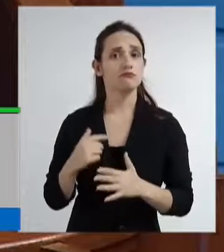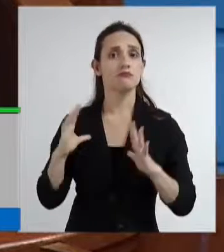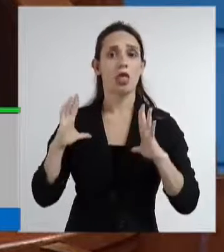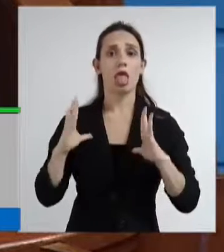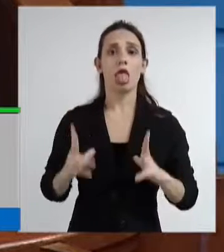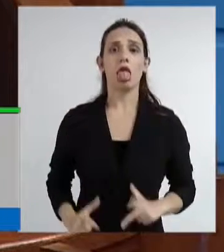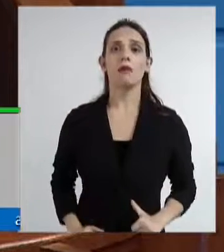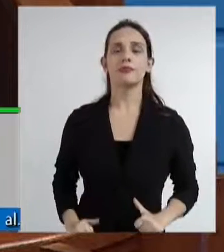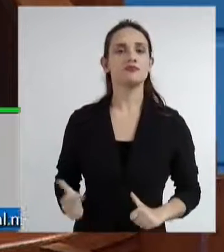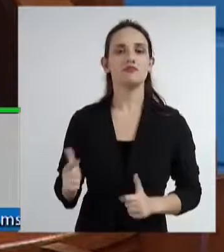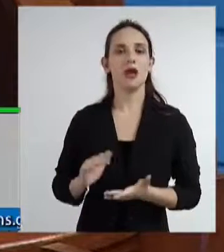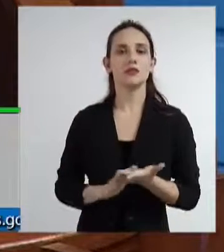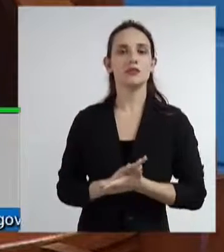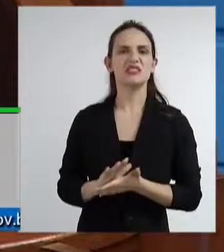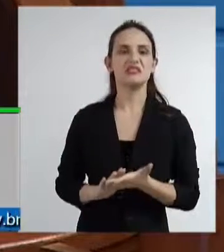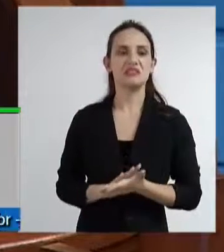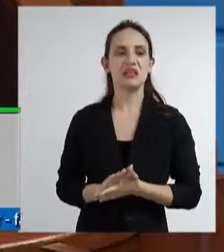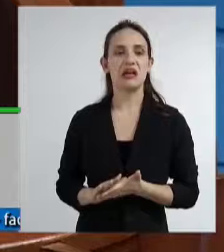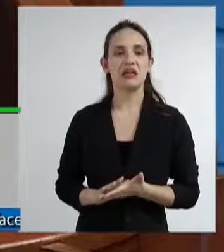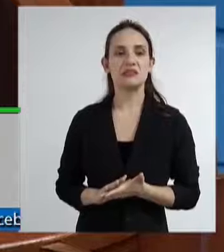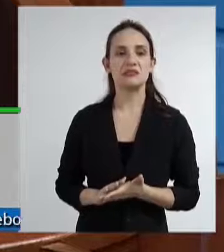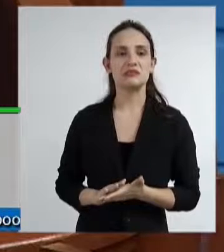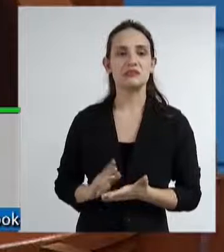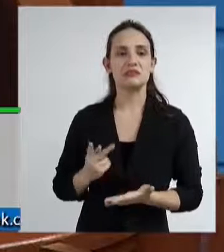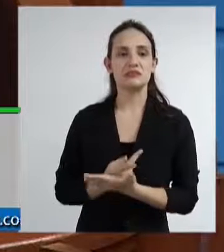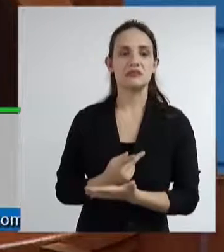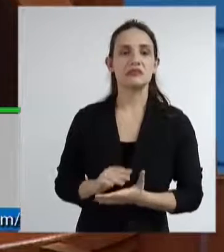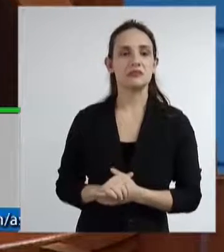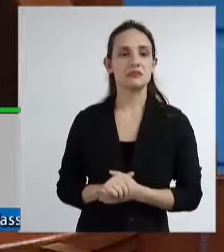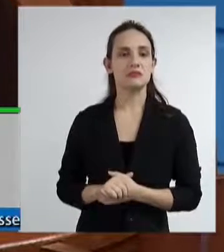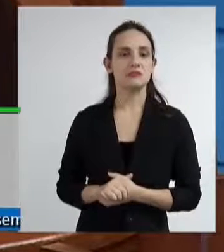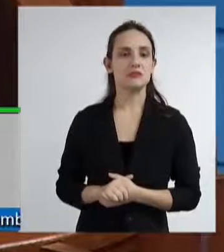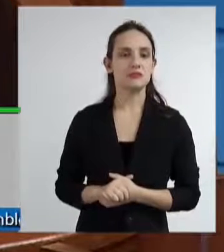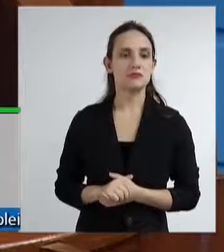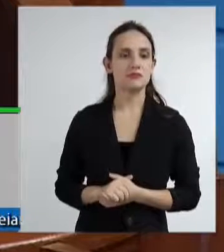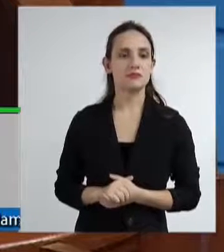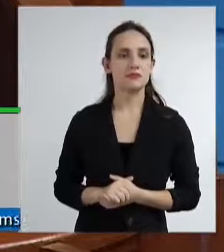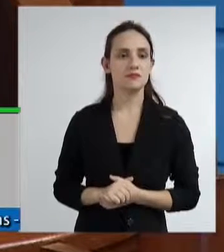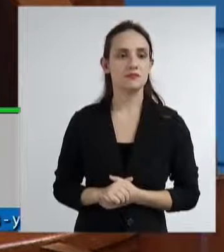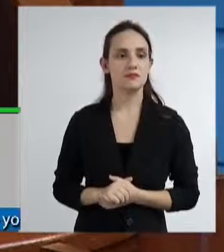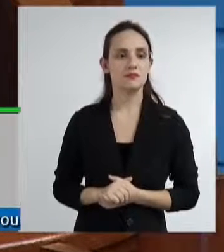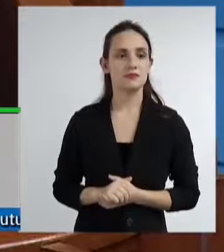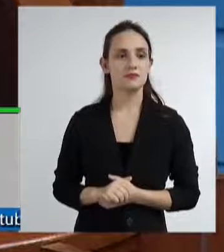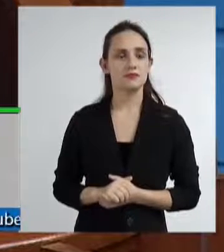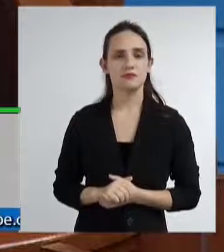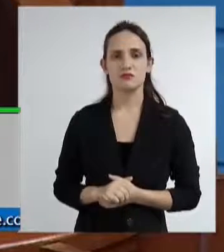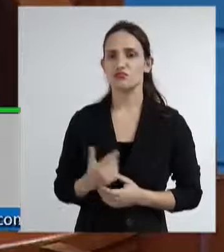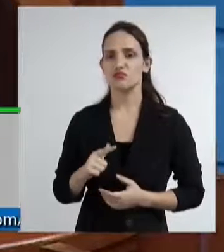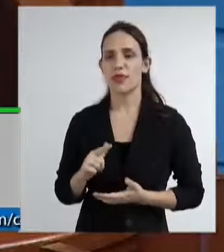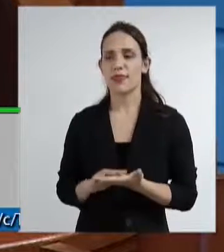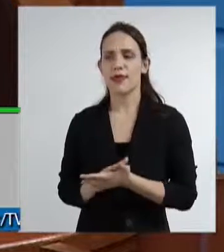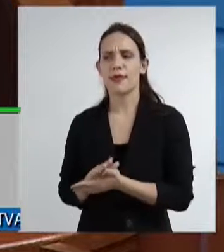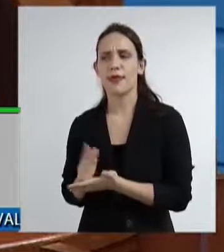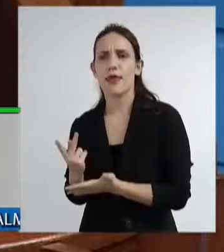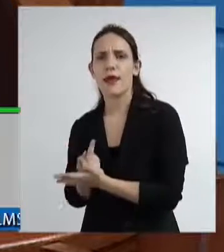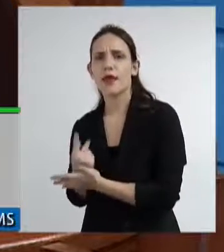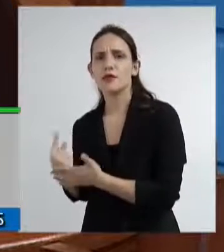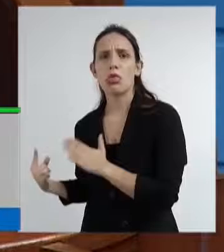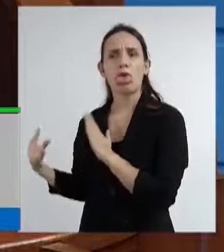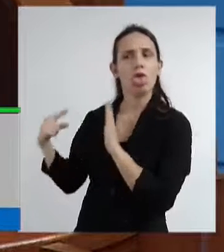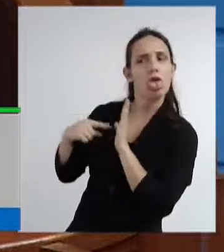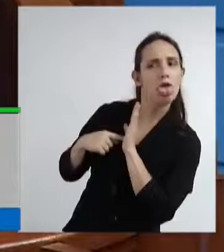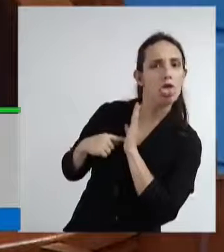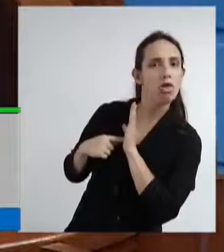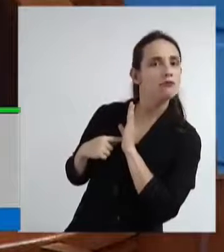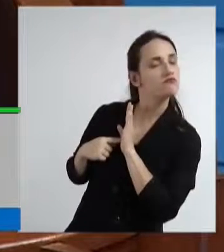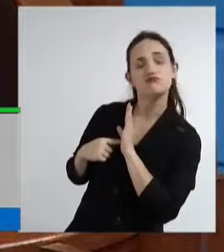sem amarras, sem nenhum compromisso que o prendesse,